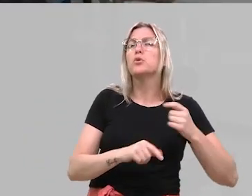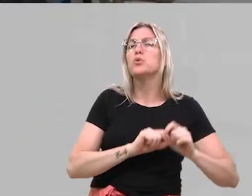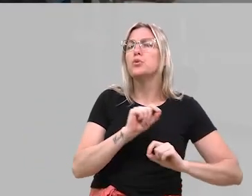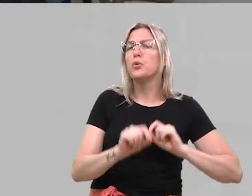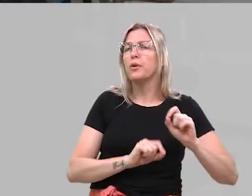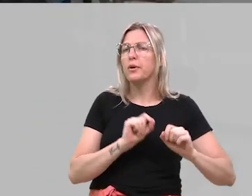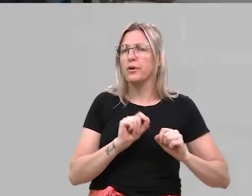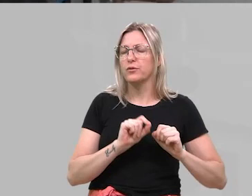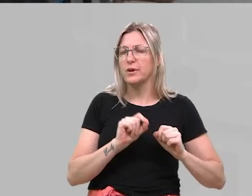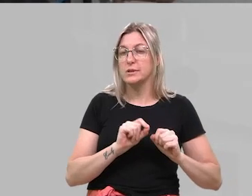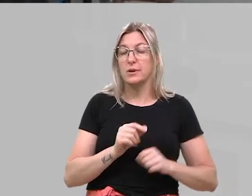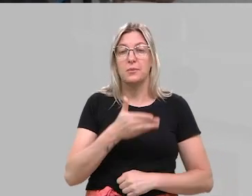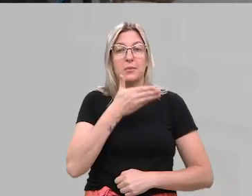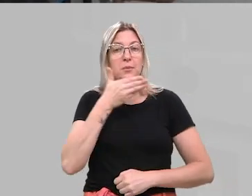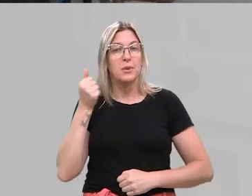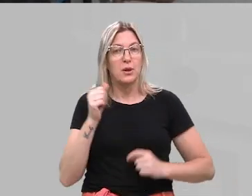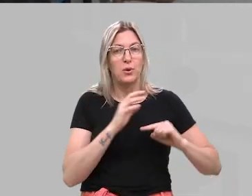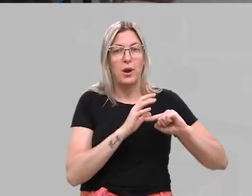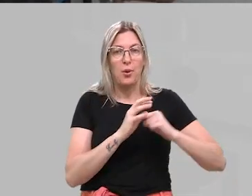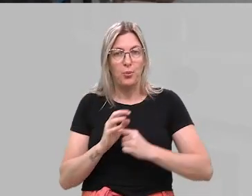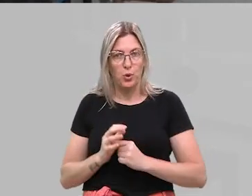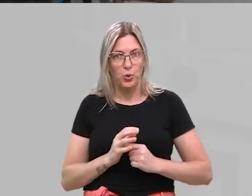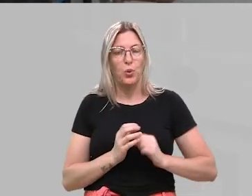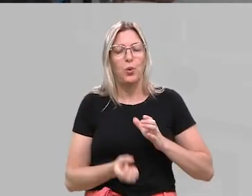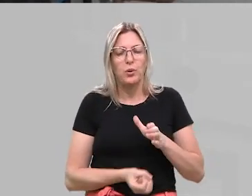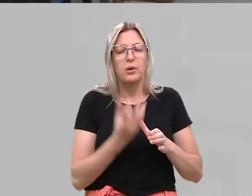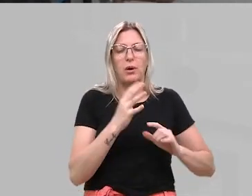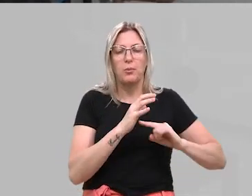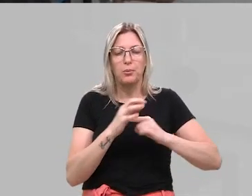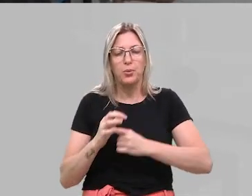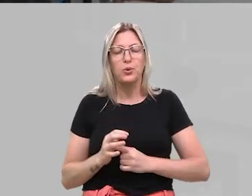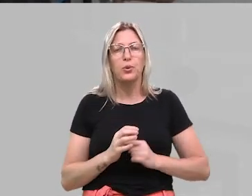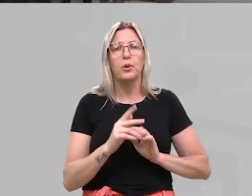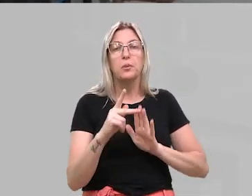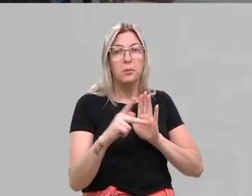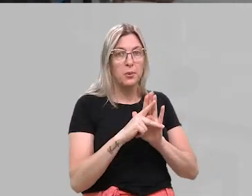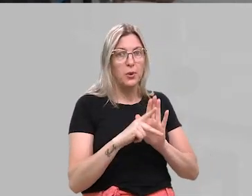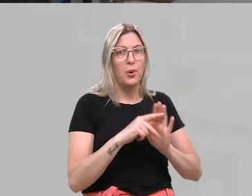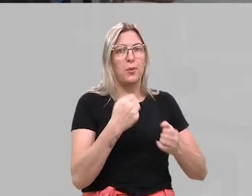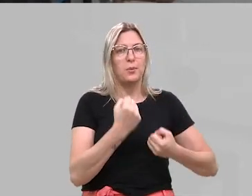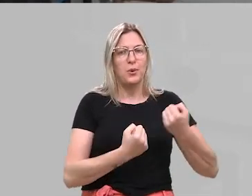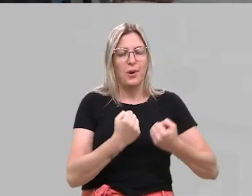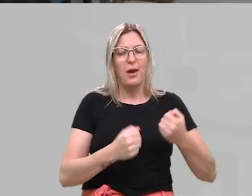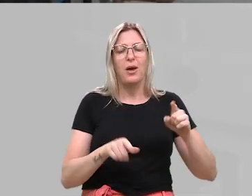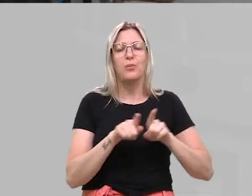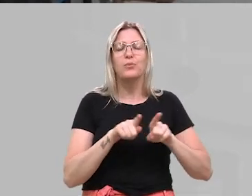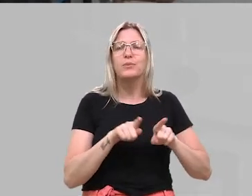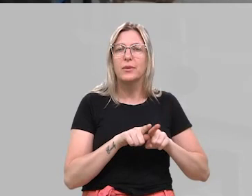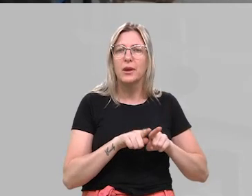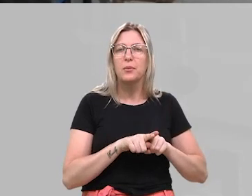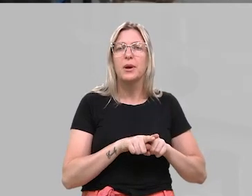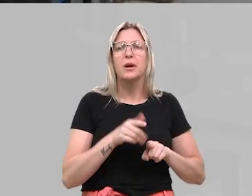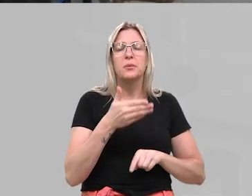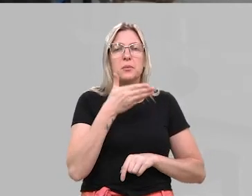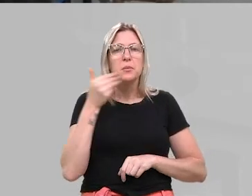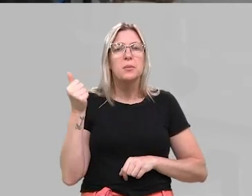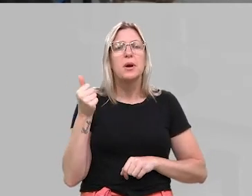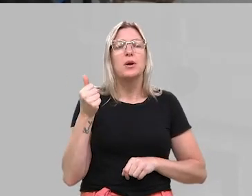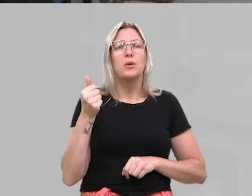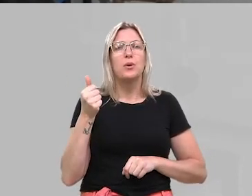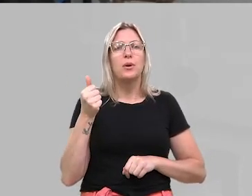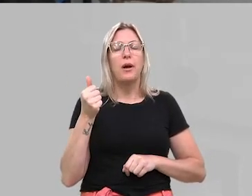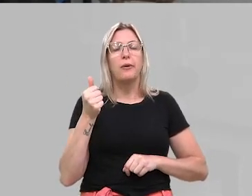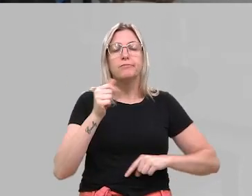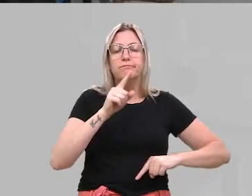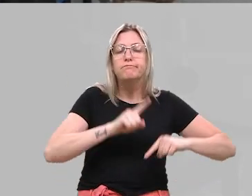motor próprio, né, ou melhorar esse motor, os parâmetros de funcionamento dele, desenvolver um motor próprio a médio e longo prazo